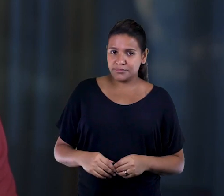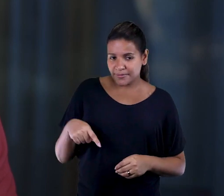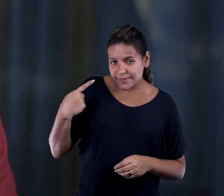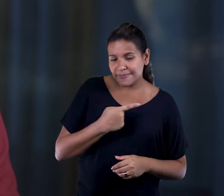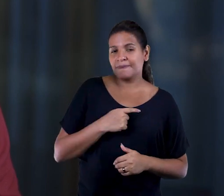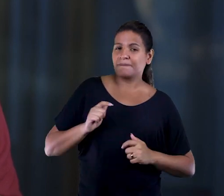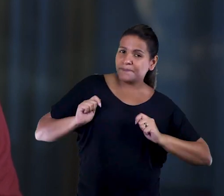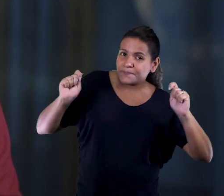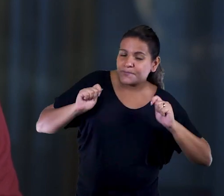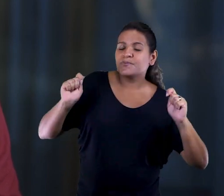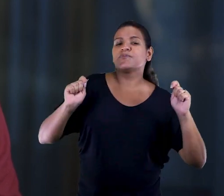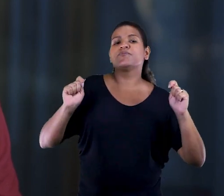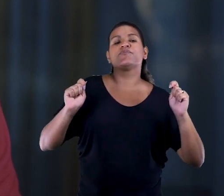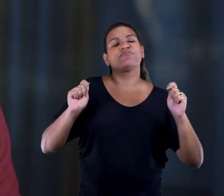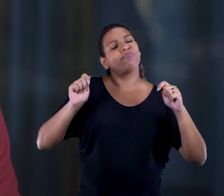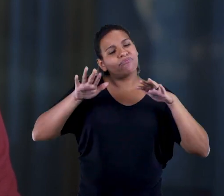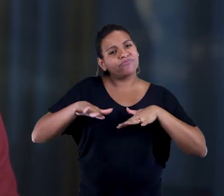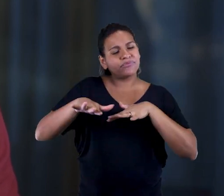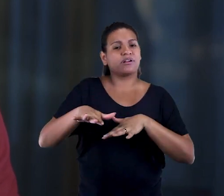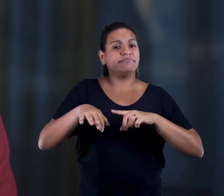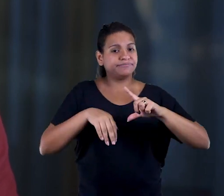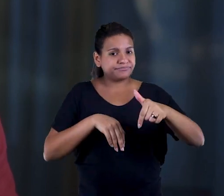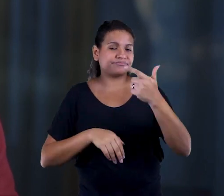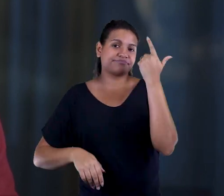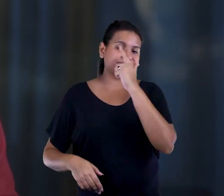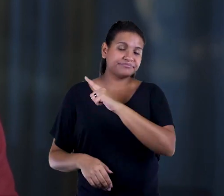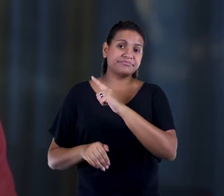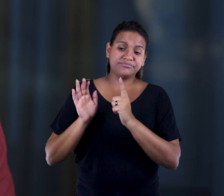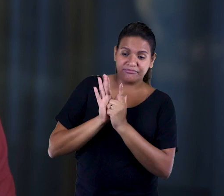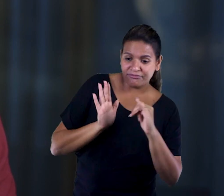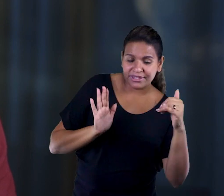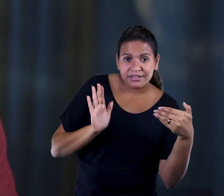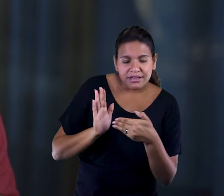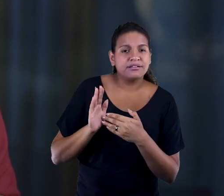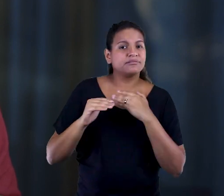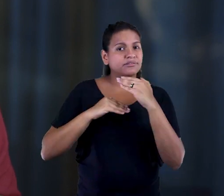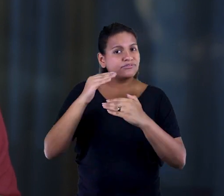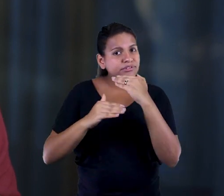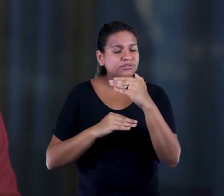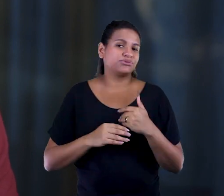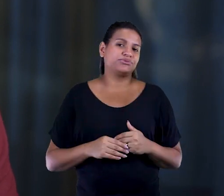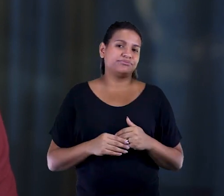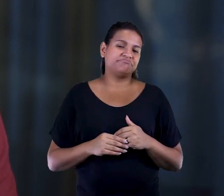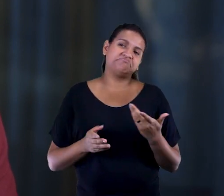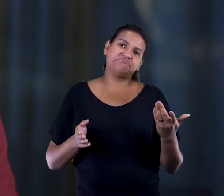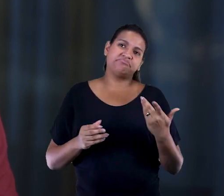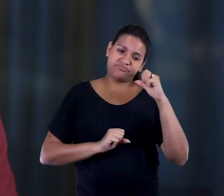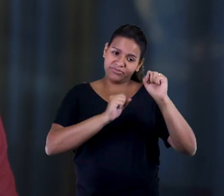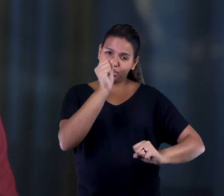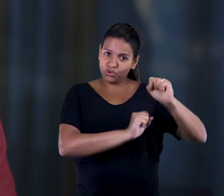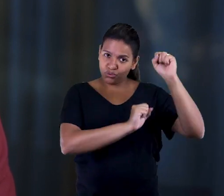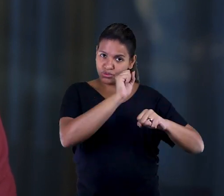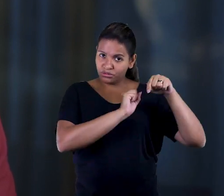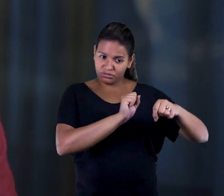esse ato, a gente conseguiu grandes avanços em leis, em procedimentos